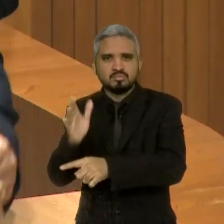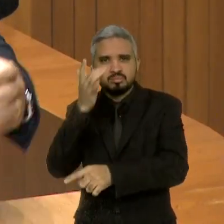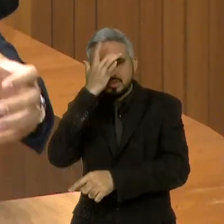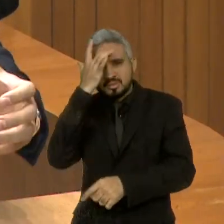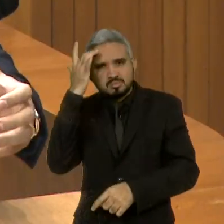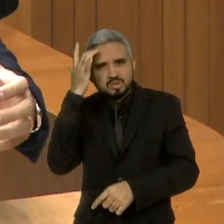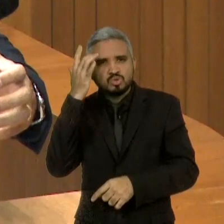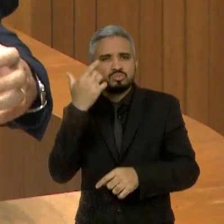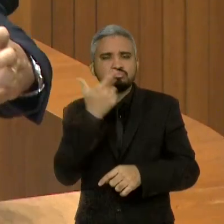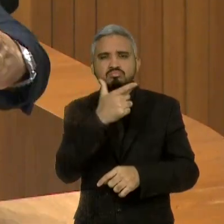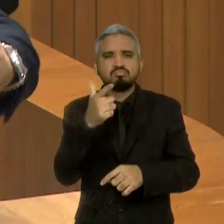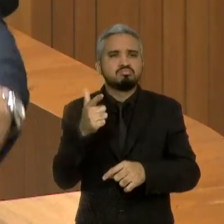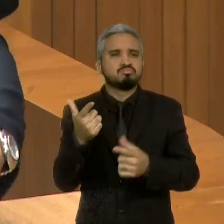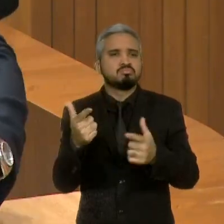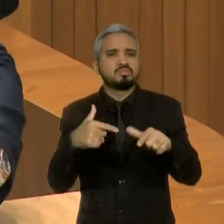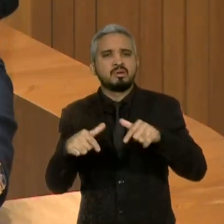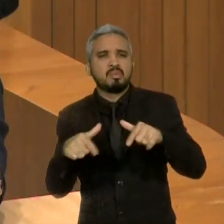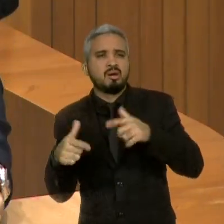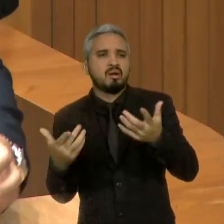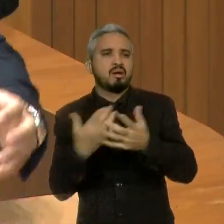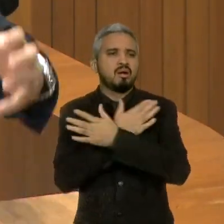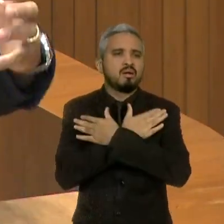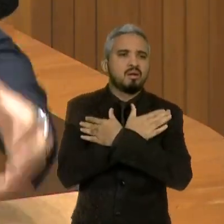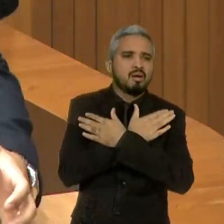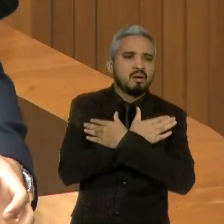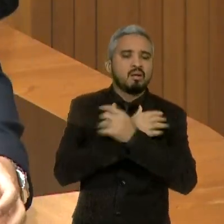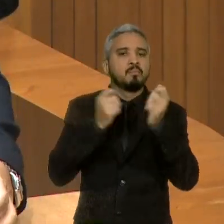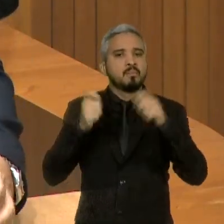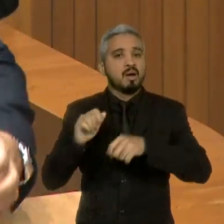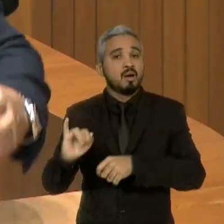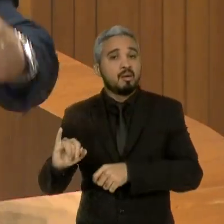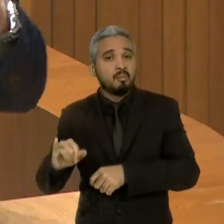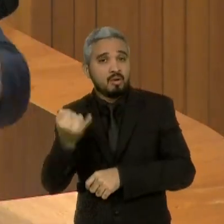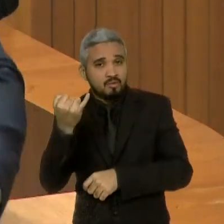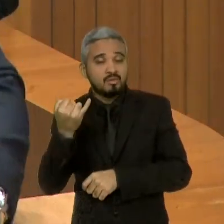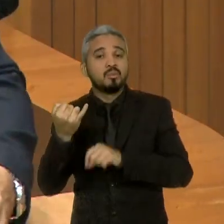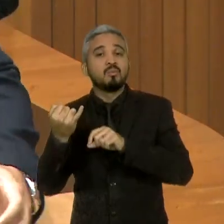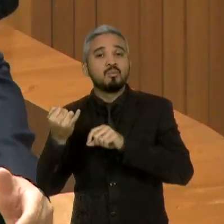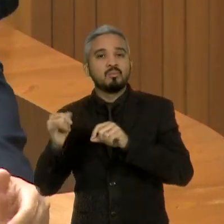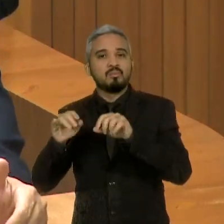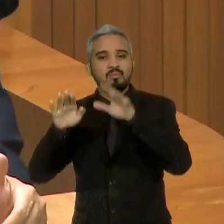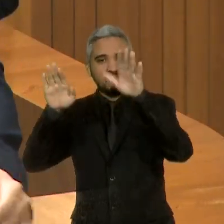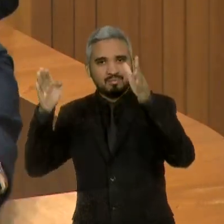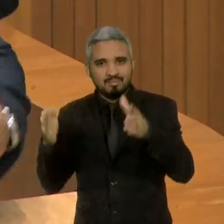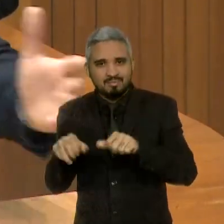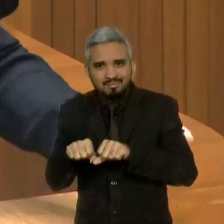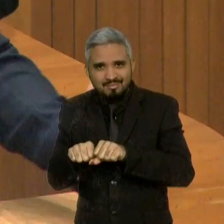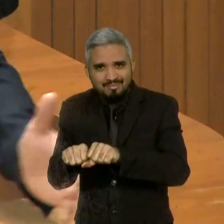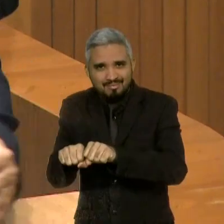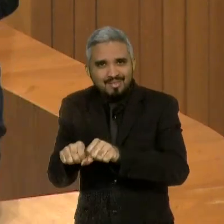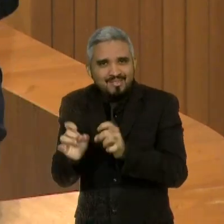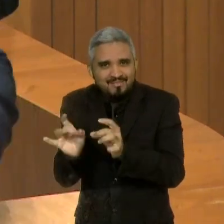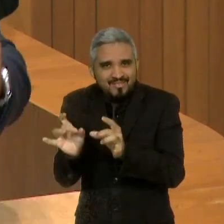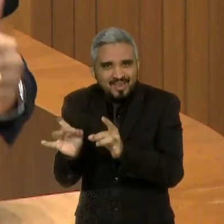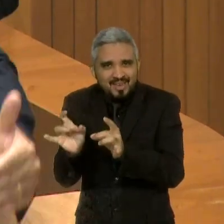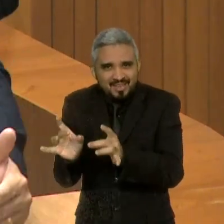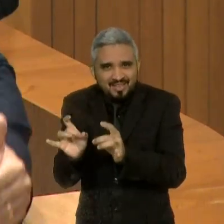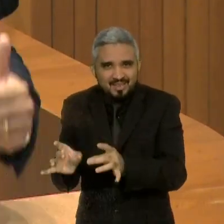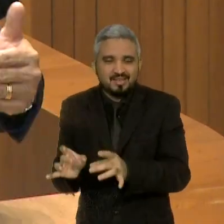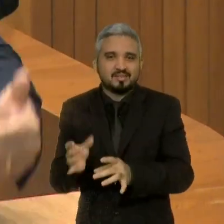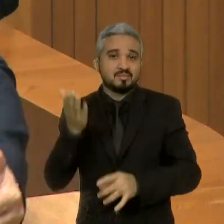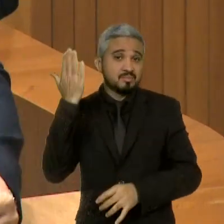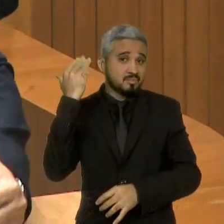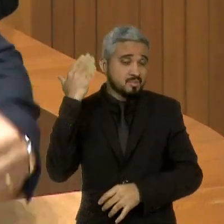renda, possam aproveitar esses momentos. Assim foi no Grande Carnaval, está sendo no Grande São João, com a Secretaria de Cultura dando um